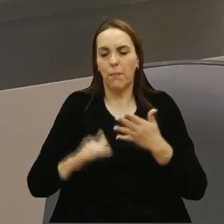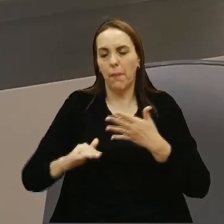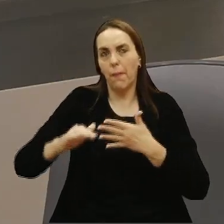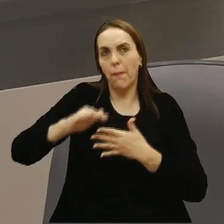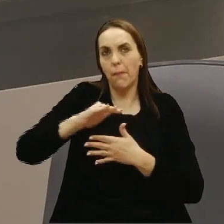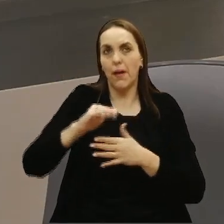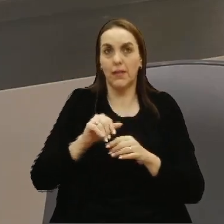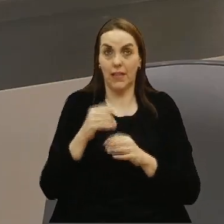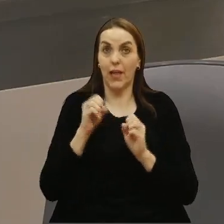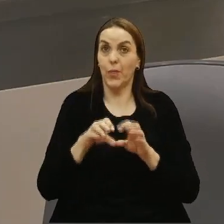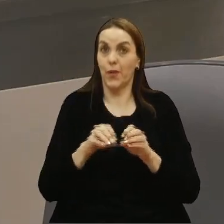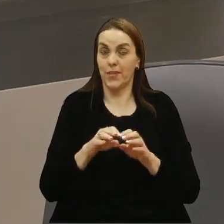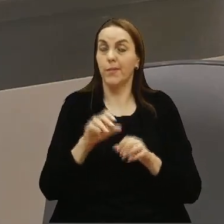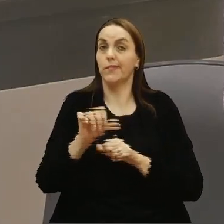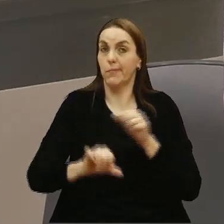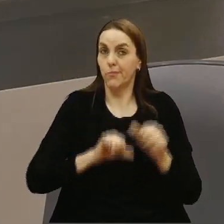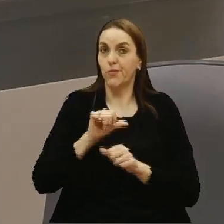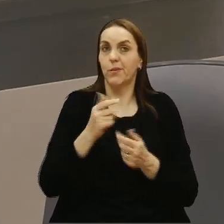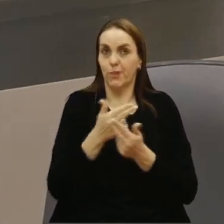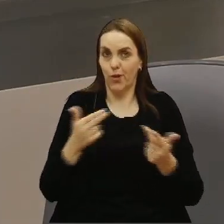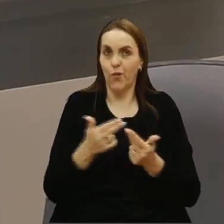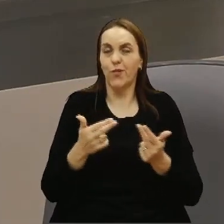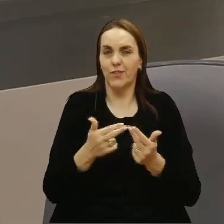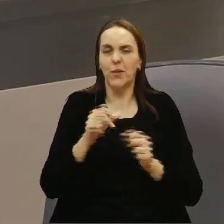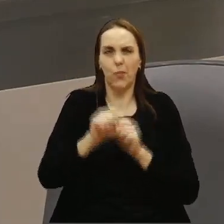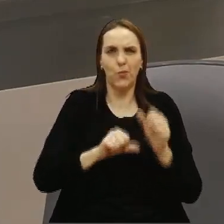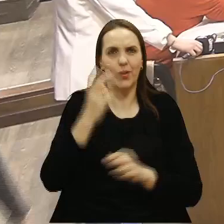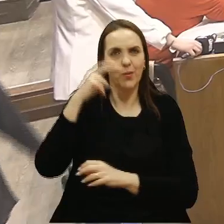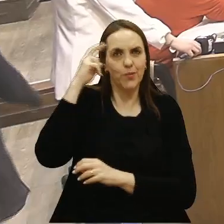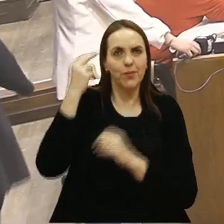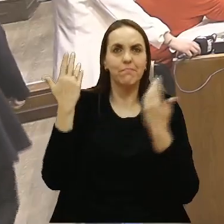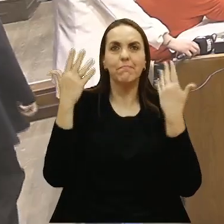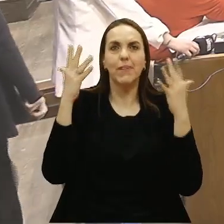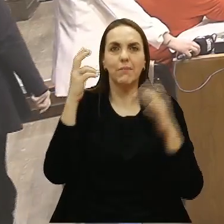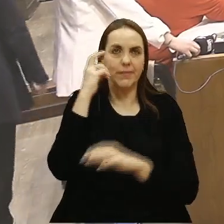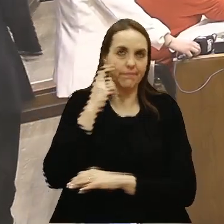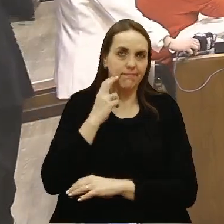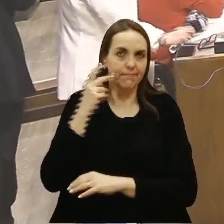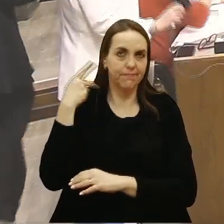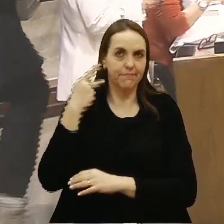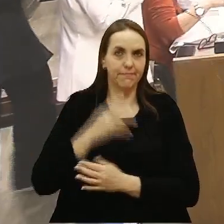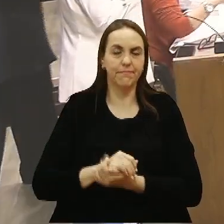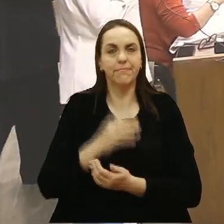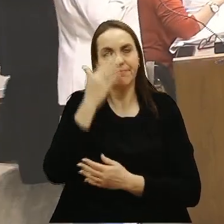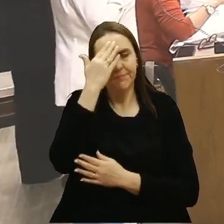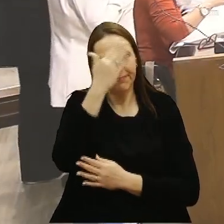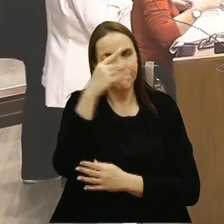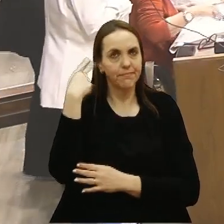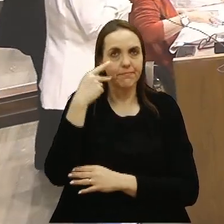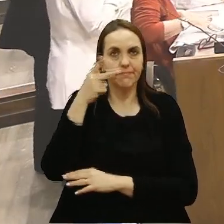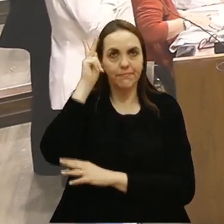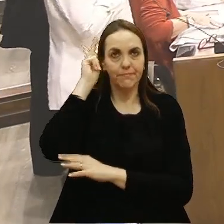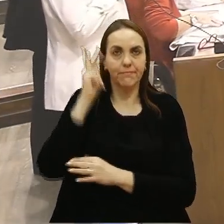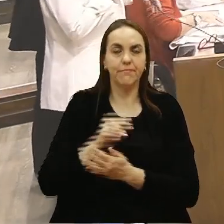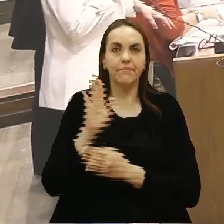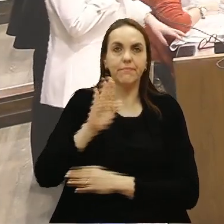ver que tem que mudar muita coisa. E começa mudando a cultura. Então, parabéns, vereador Daniel. Obrigado, vereador Iago. Peço a